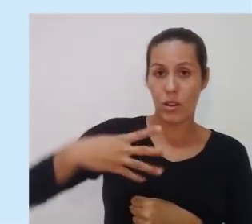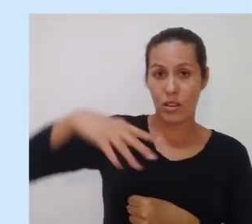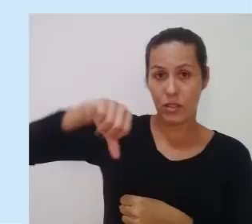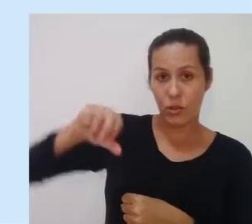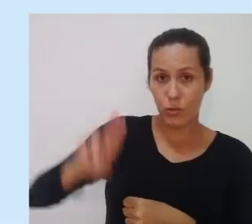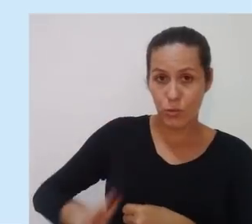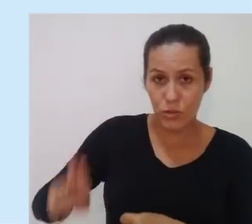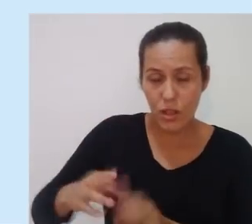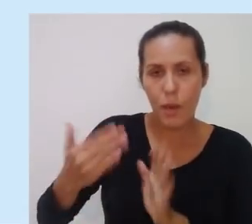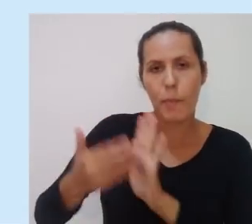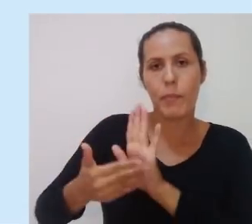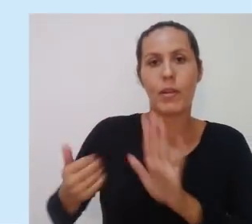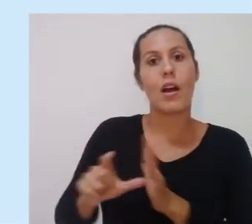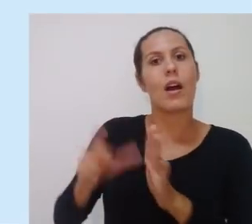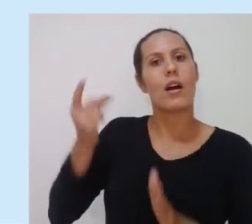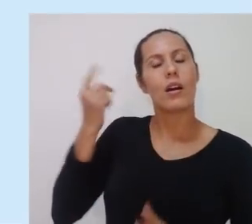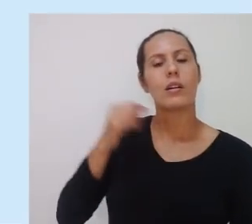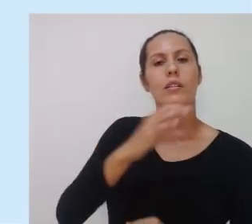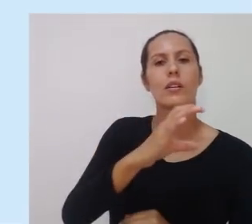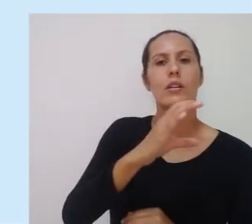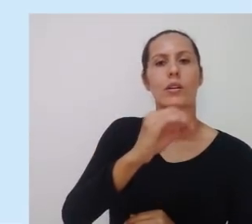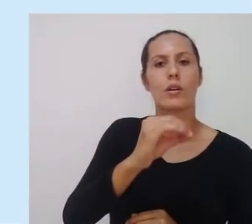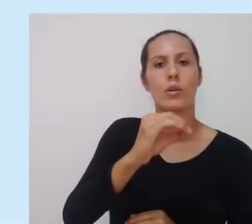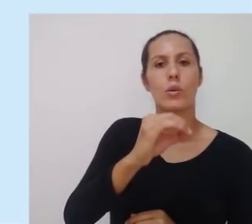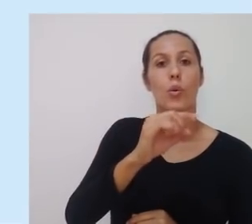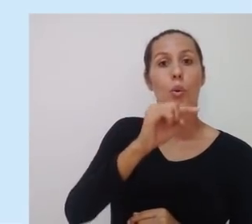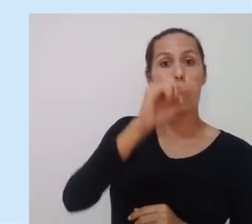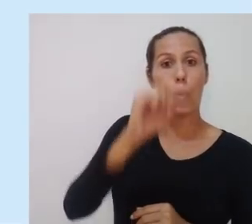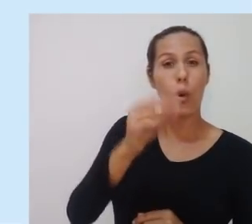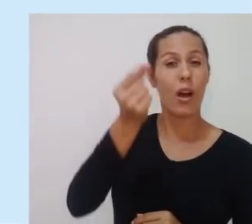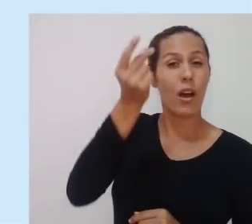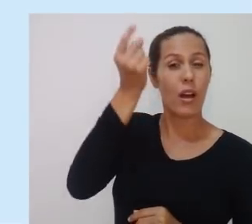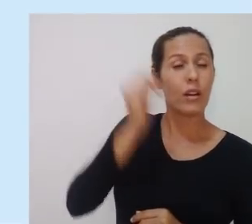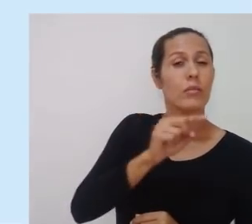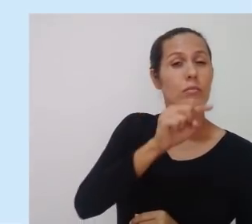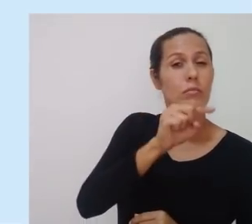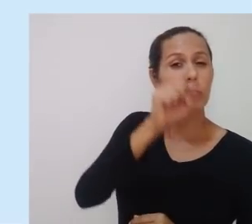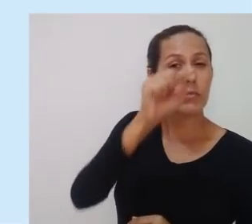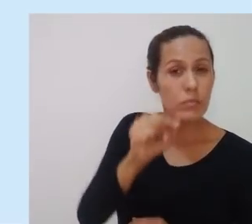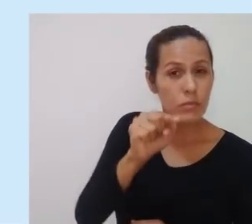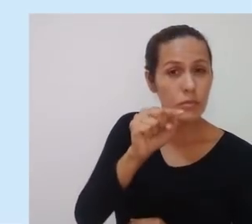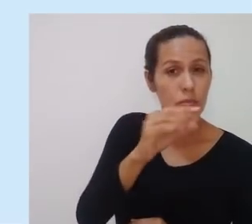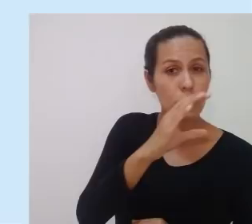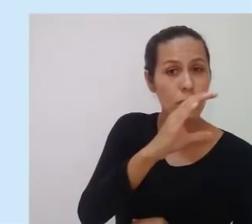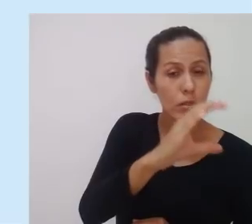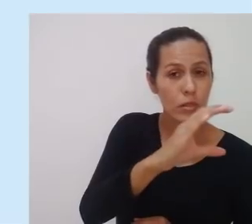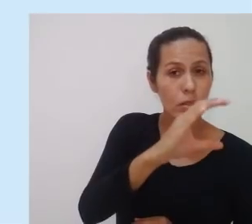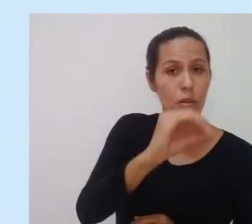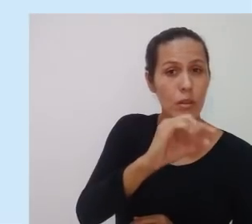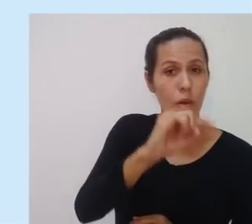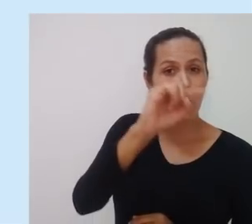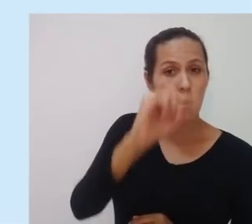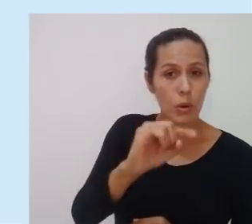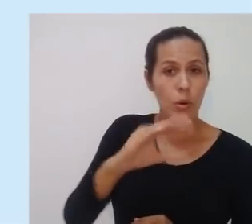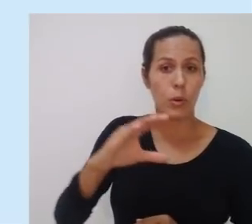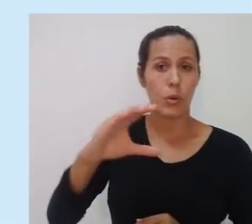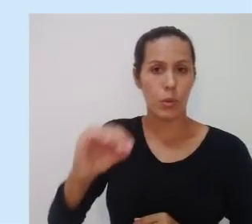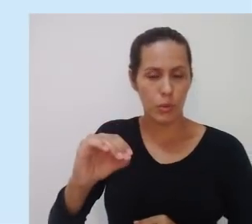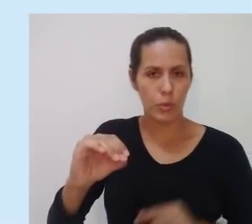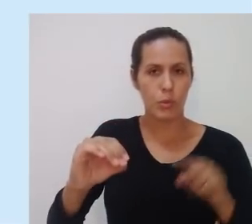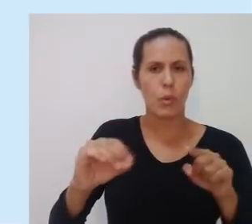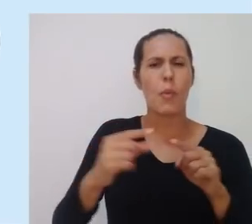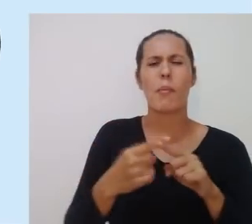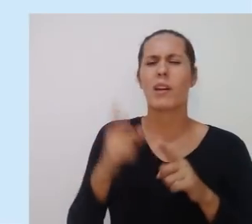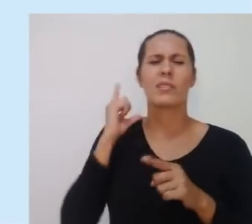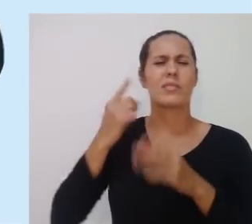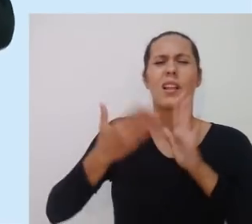49 anos usando um acento que não existe mais. Então existia no primeiro O, o